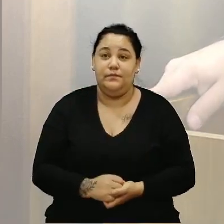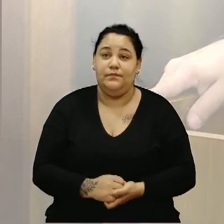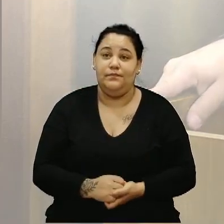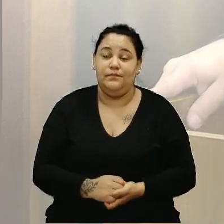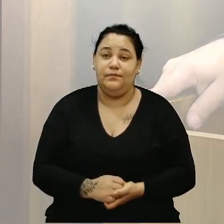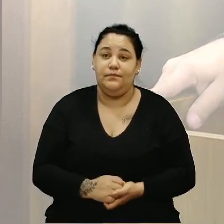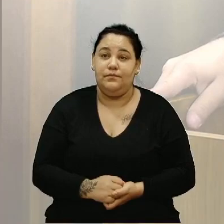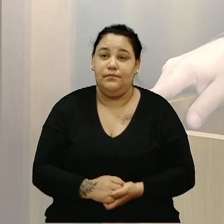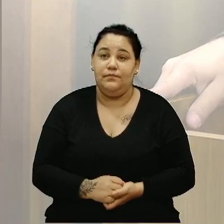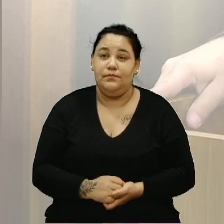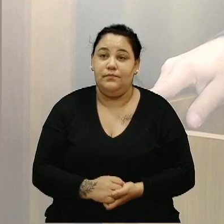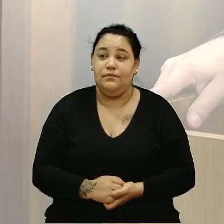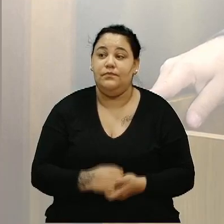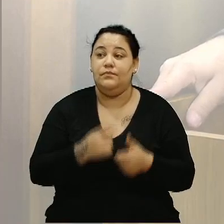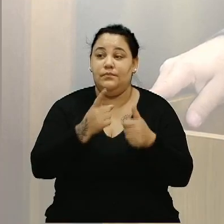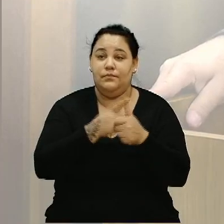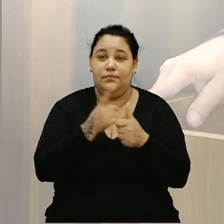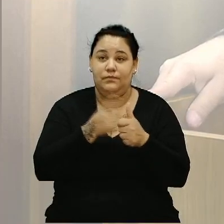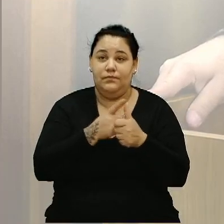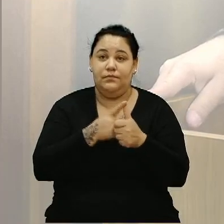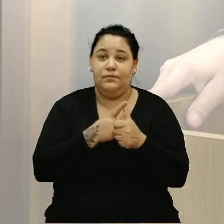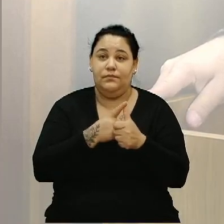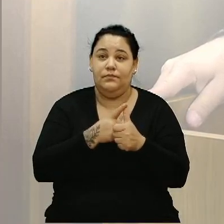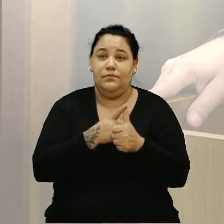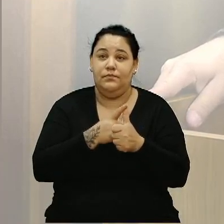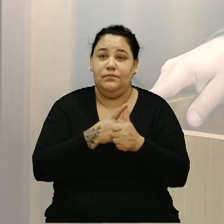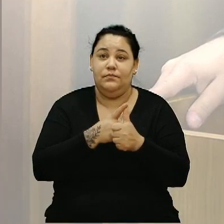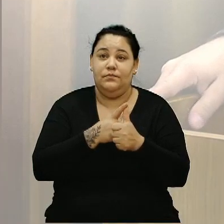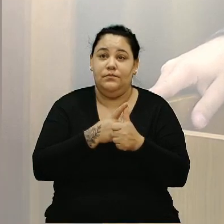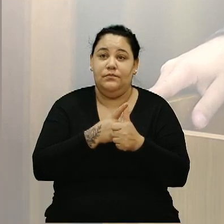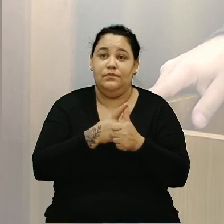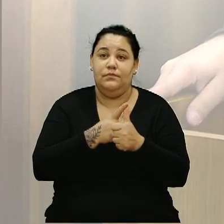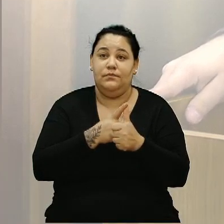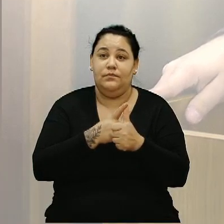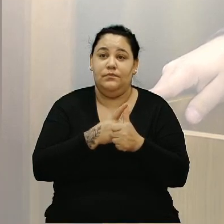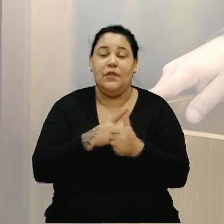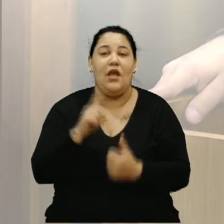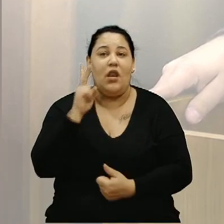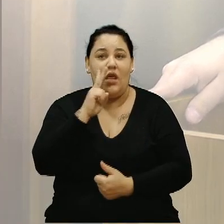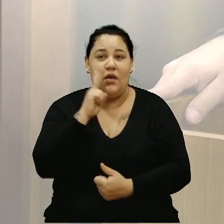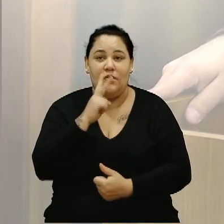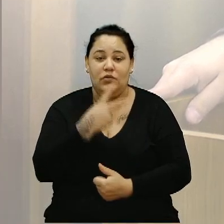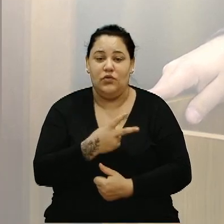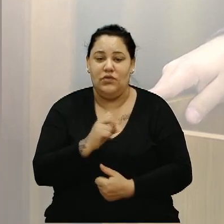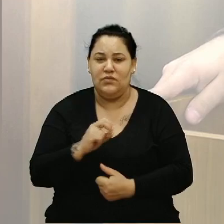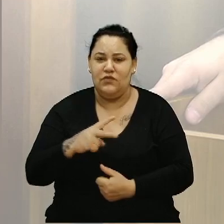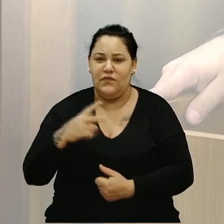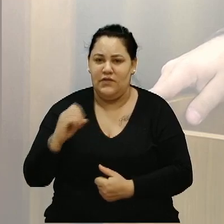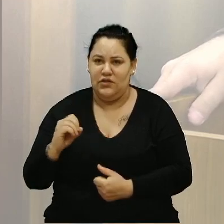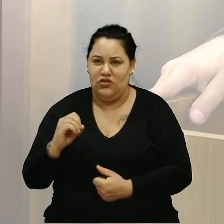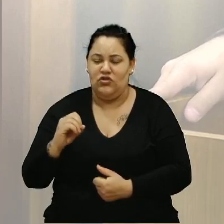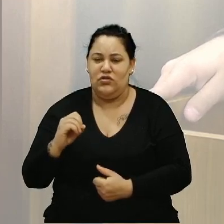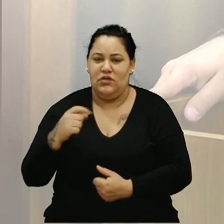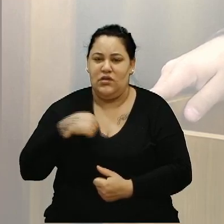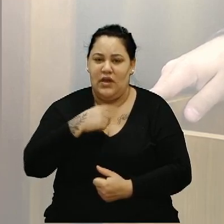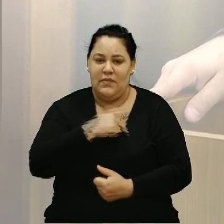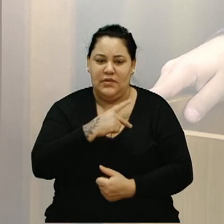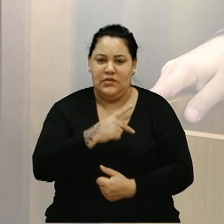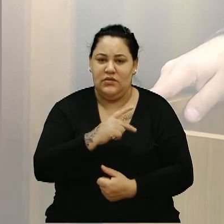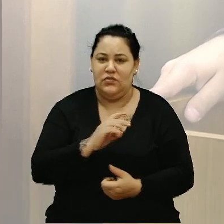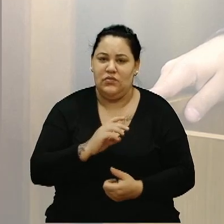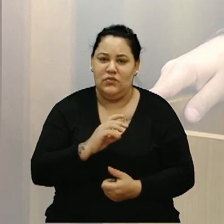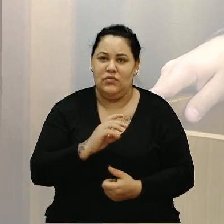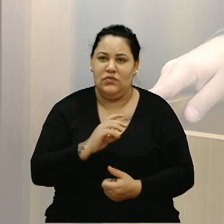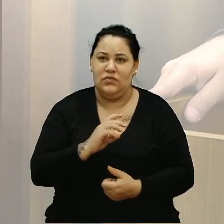complexas. Primeiro, eu lembro quando em 2020 estava na presidência do Conselho Municipal de